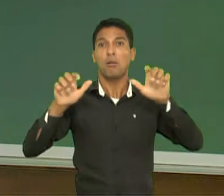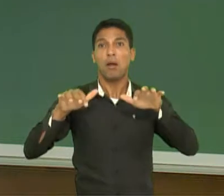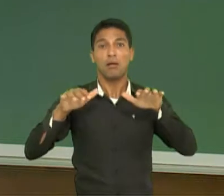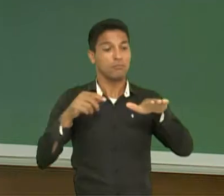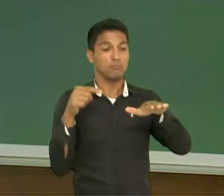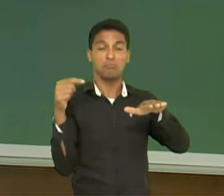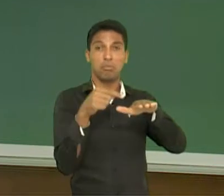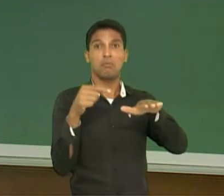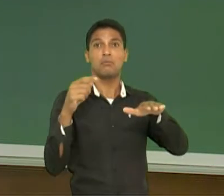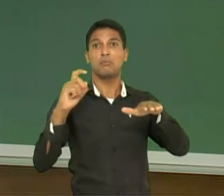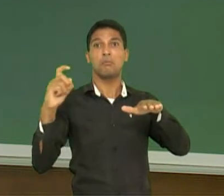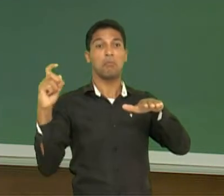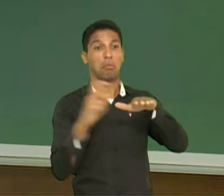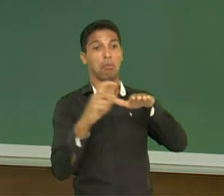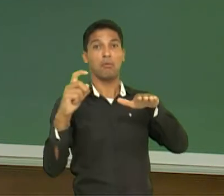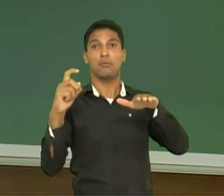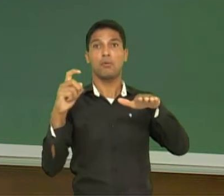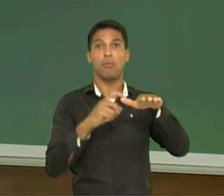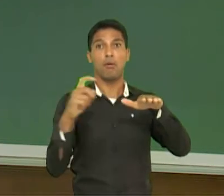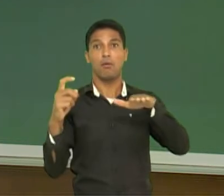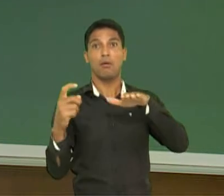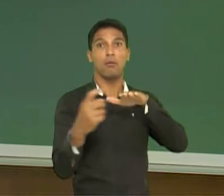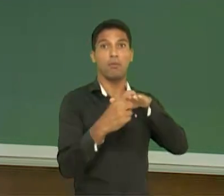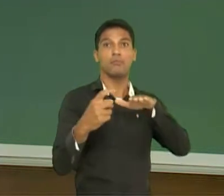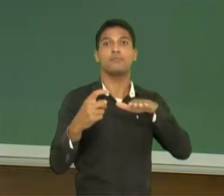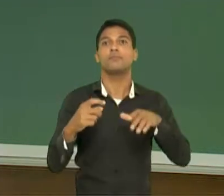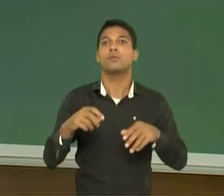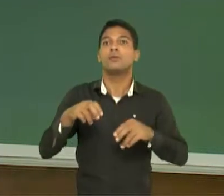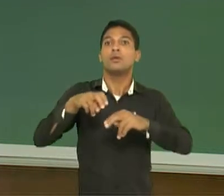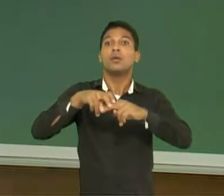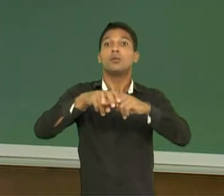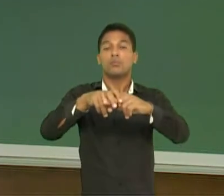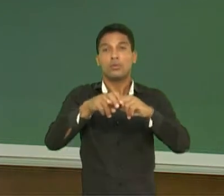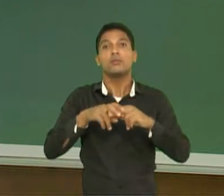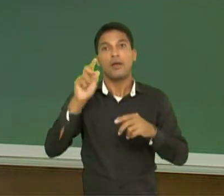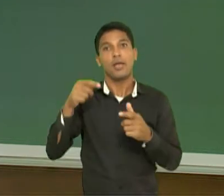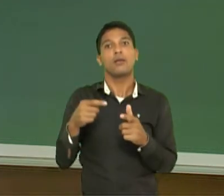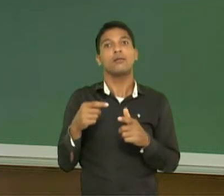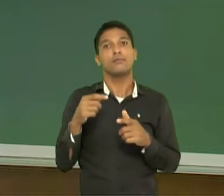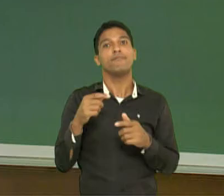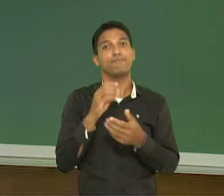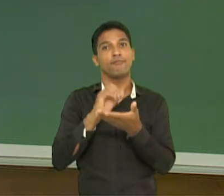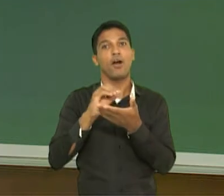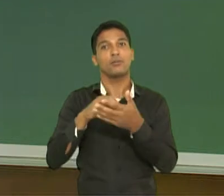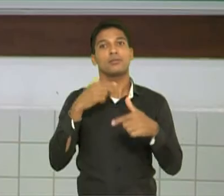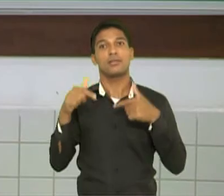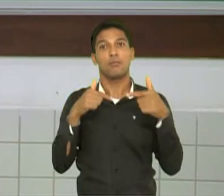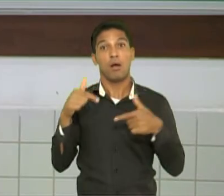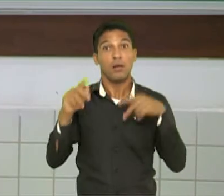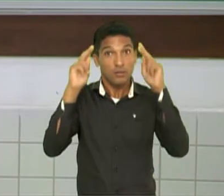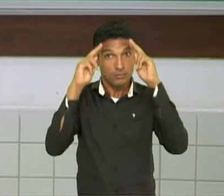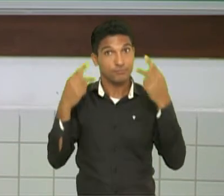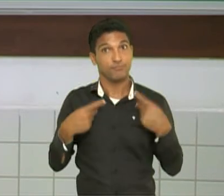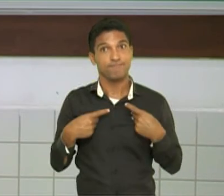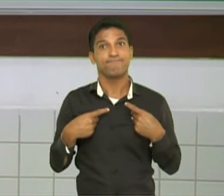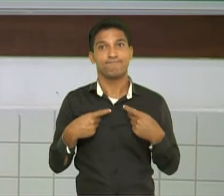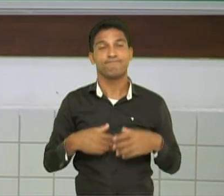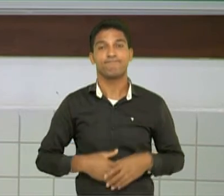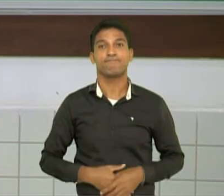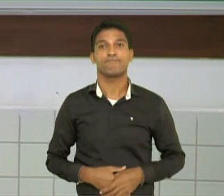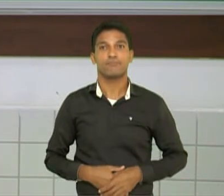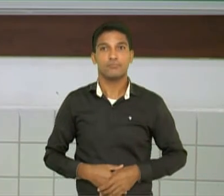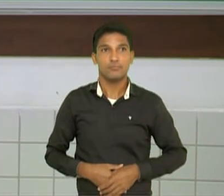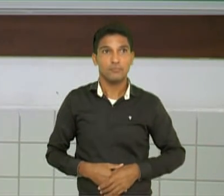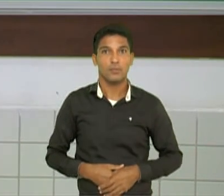desemprego. Então esse talvez seja um dos maiores problemas a serem enfrentados nessa globalização.